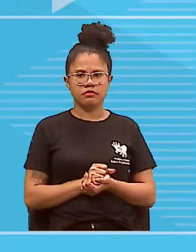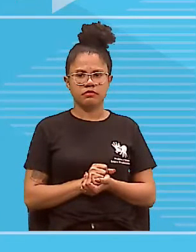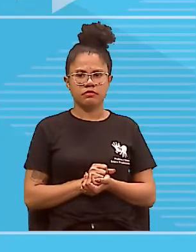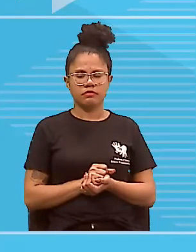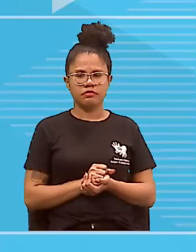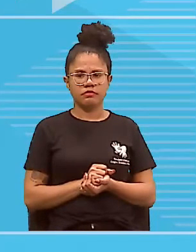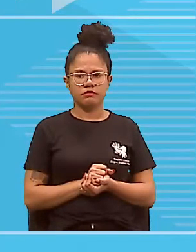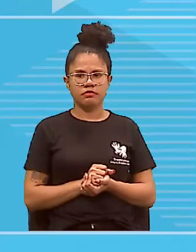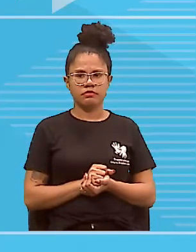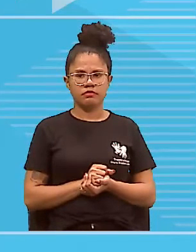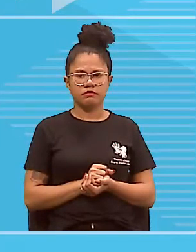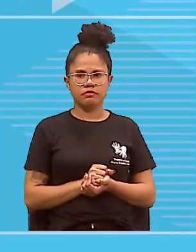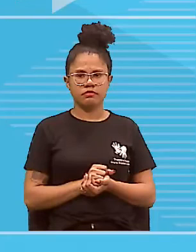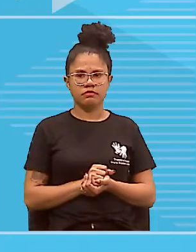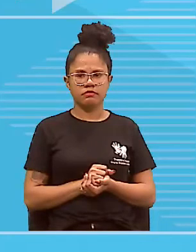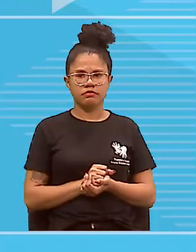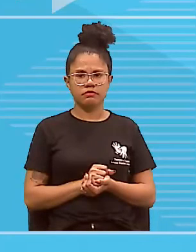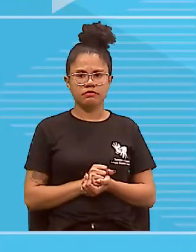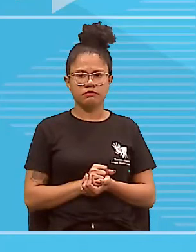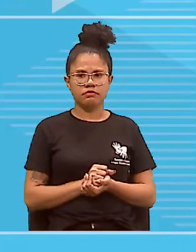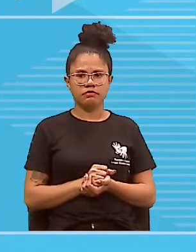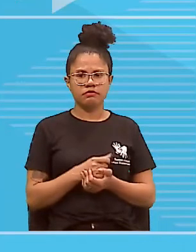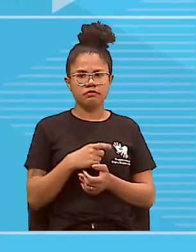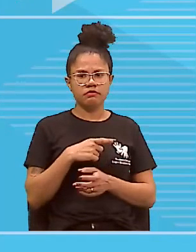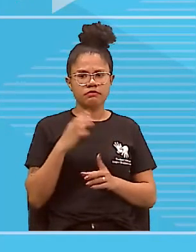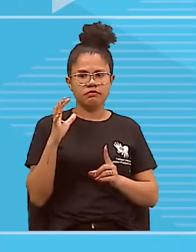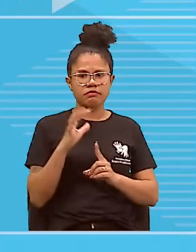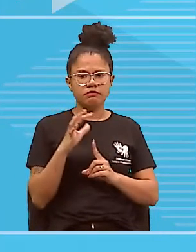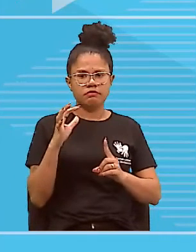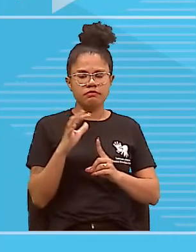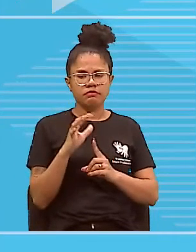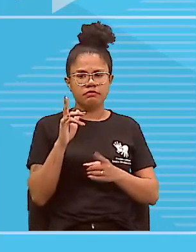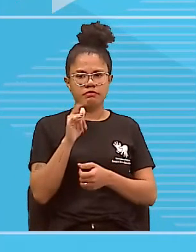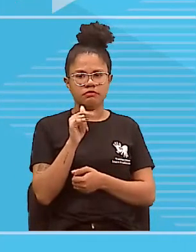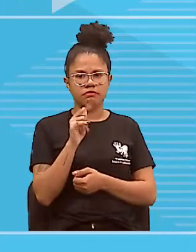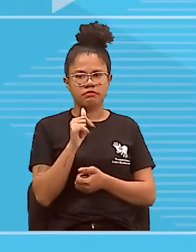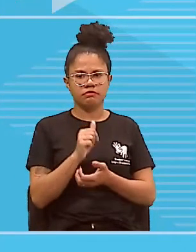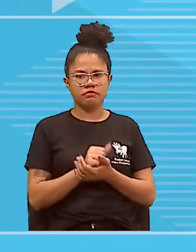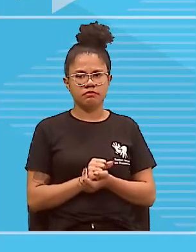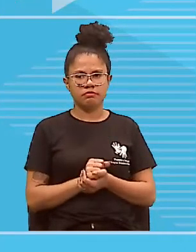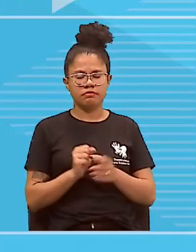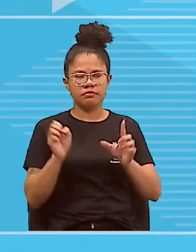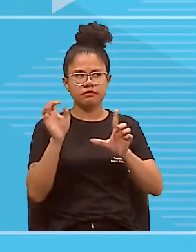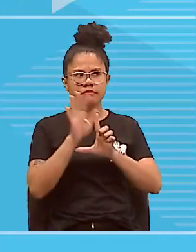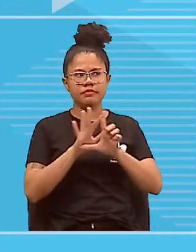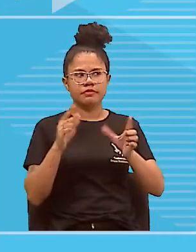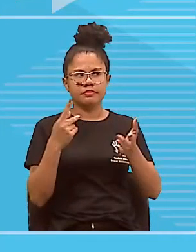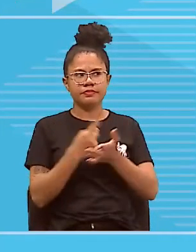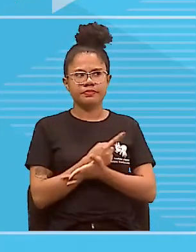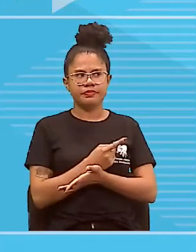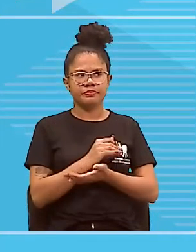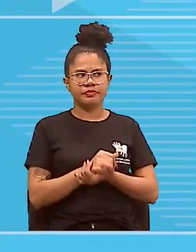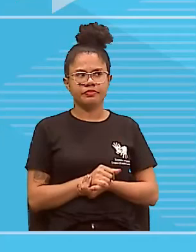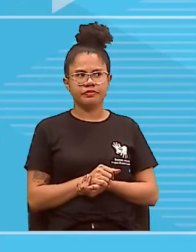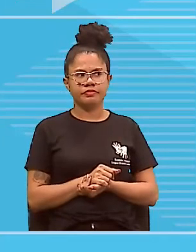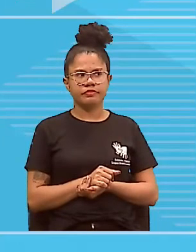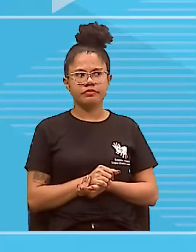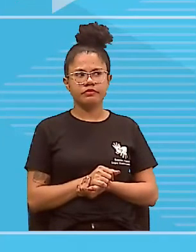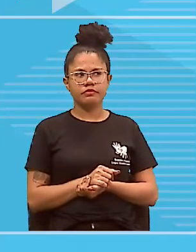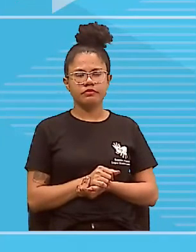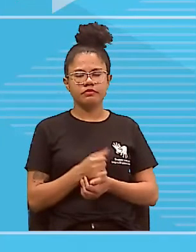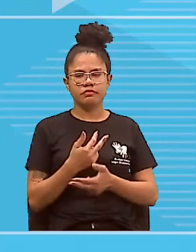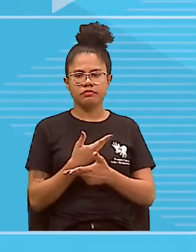Tá bom então aí nesse caso essa imagem ela é produzida por uma sequência de